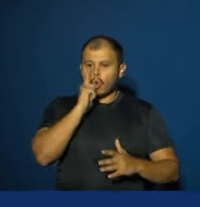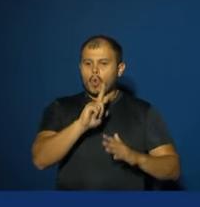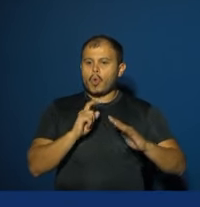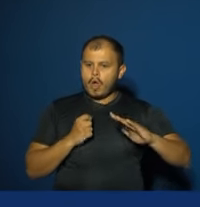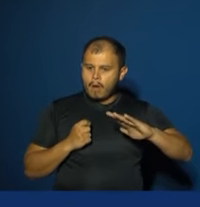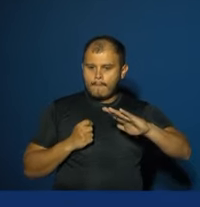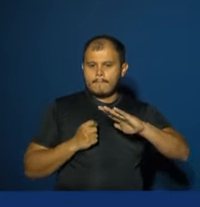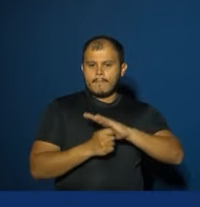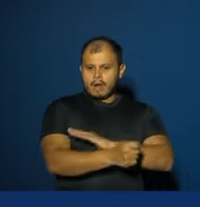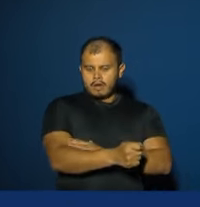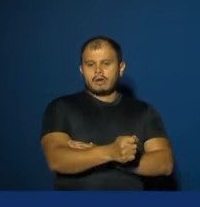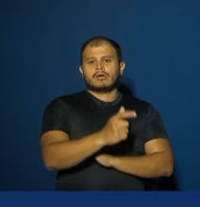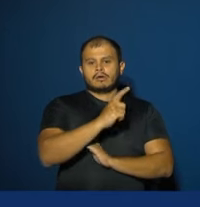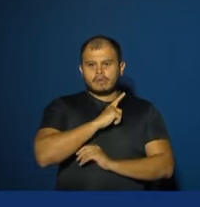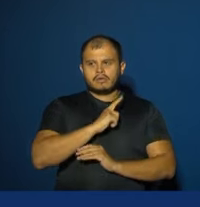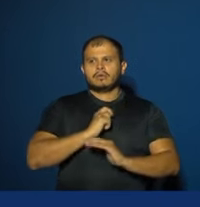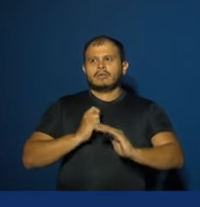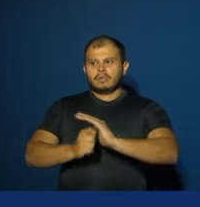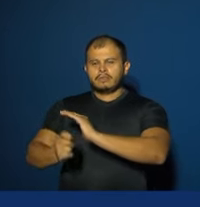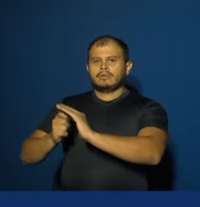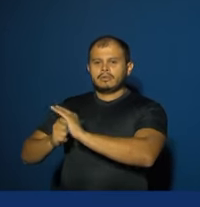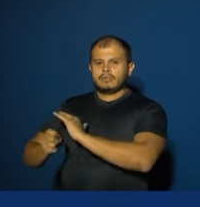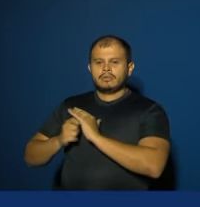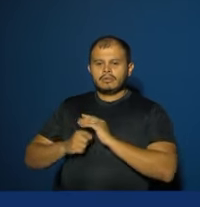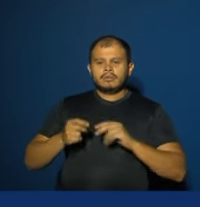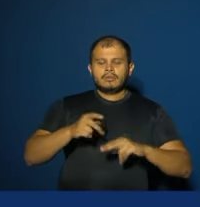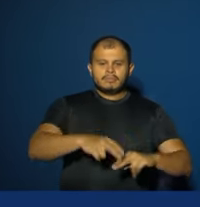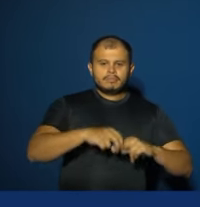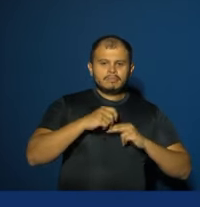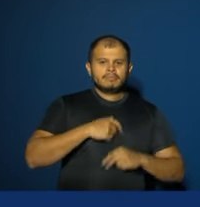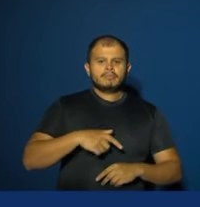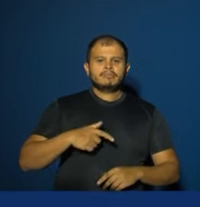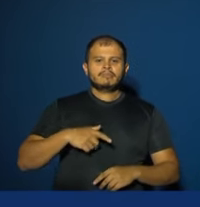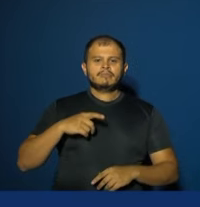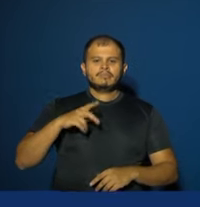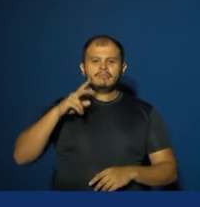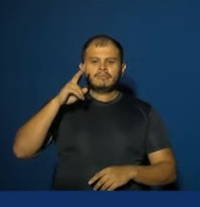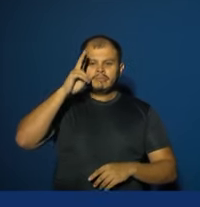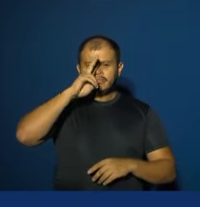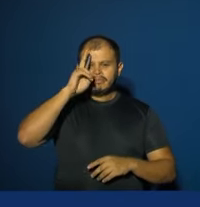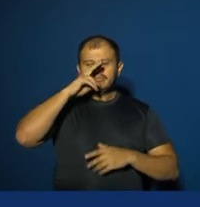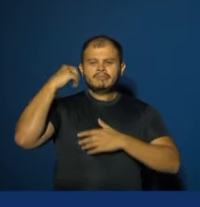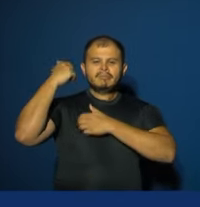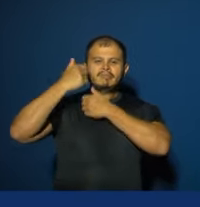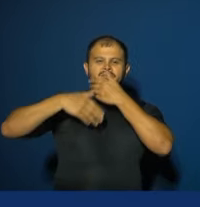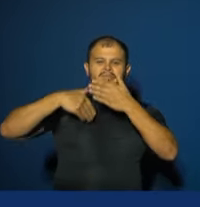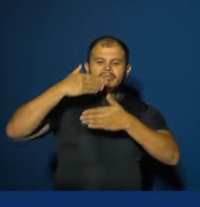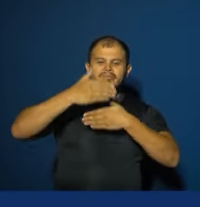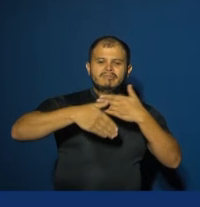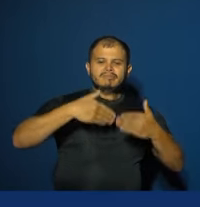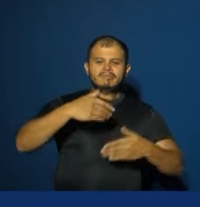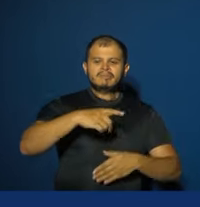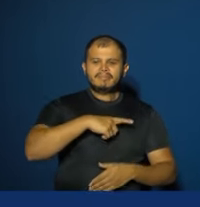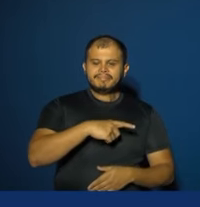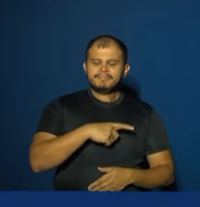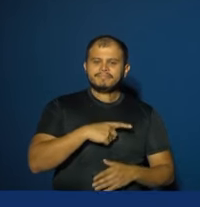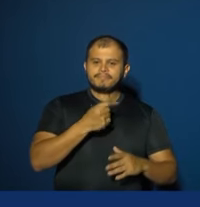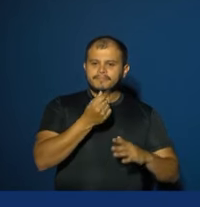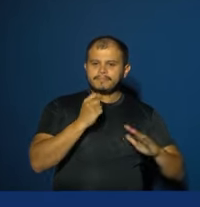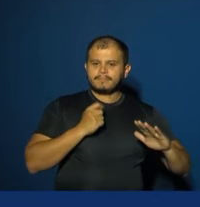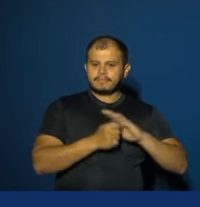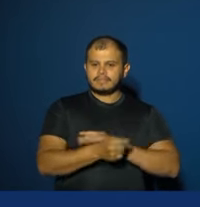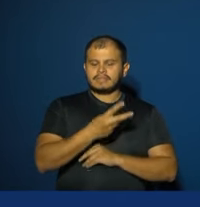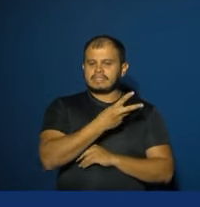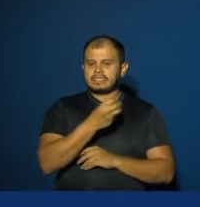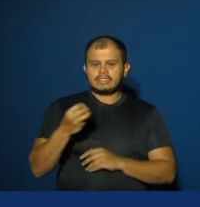cors investimento pesado pela história da companhia né estamos falando lá de de 15 B né a companhia vinha num histórico de investimento de